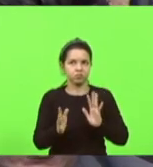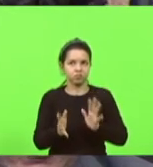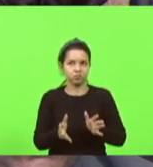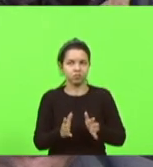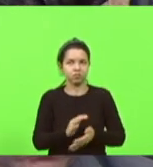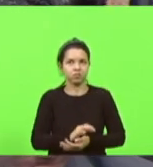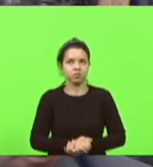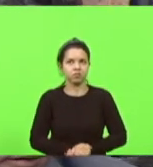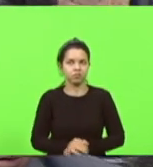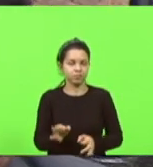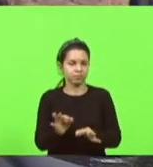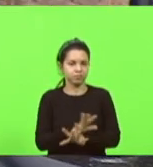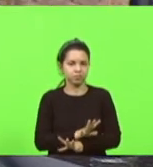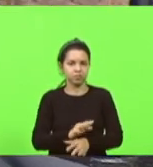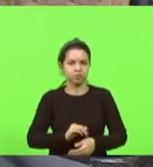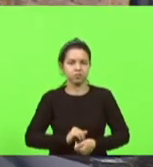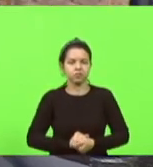Pronto.